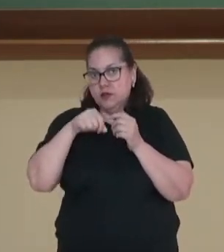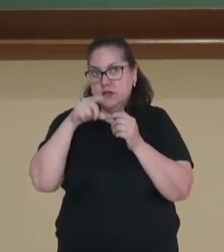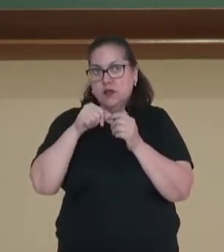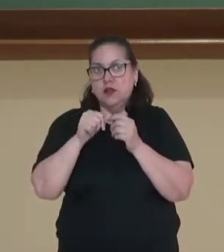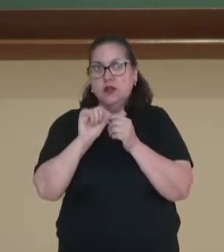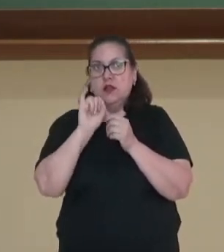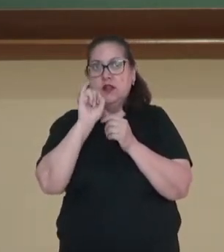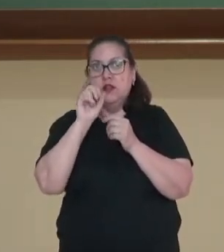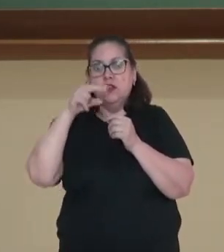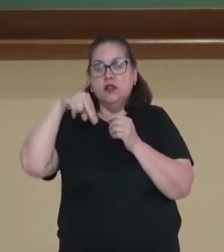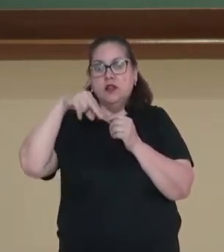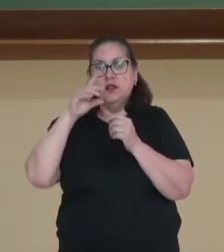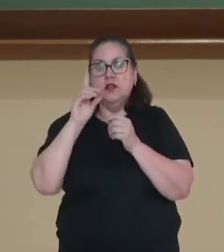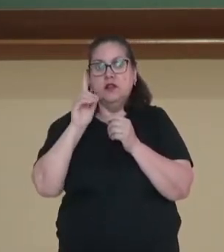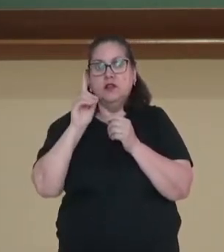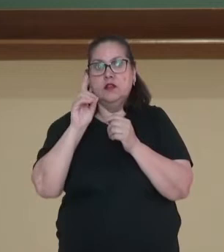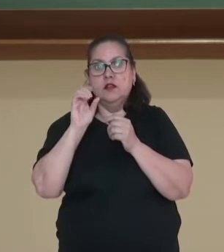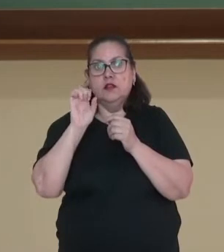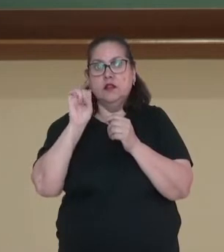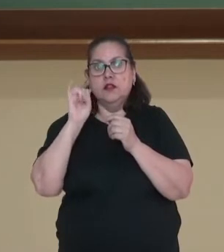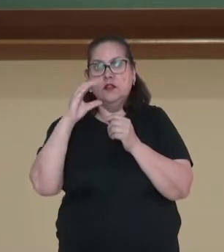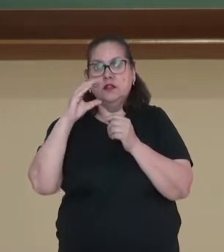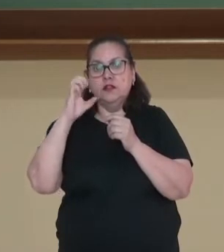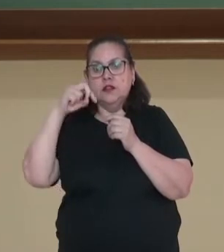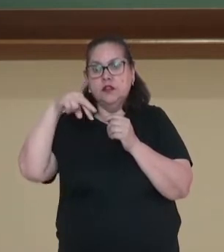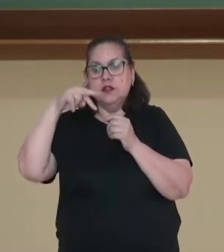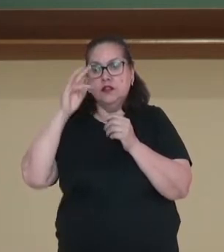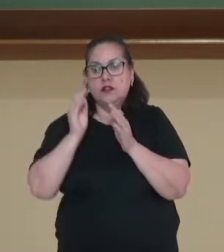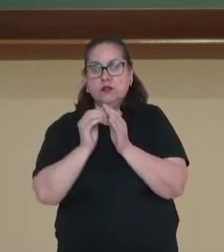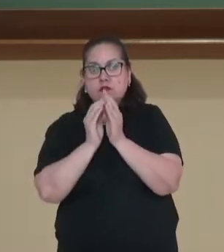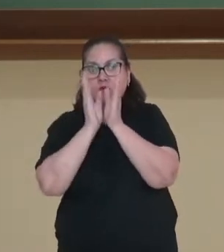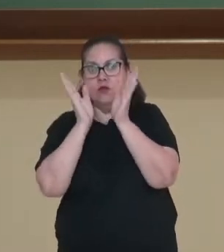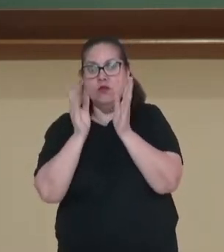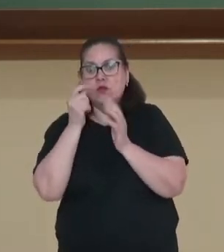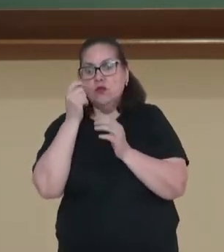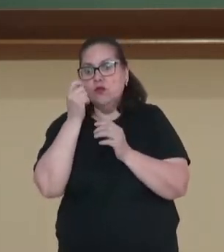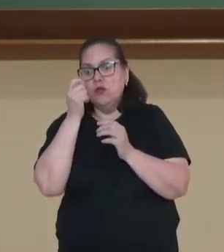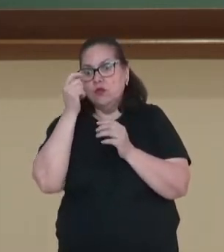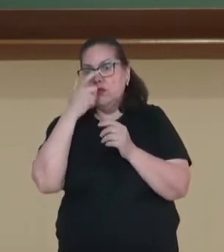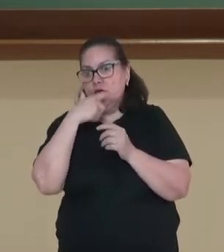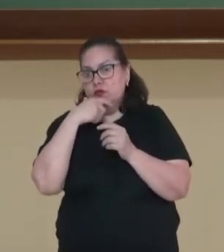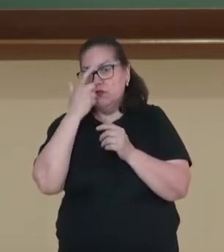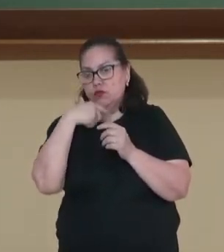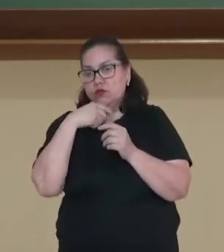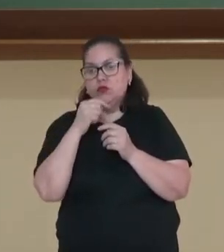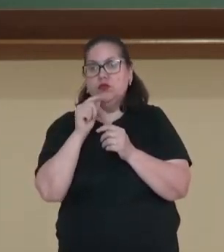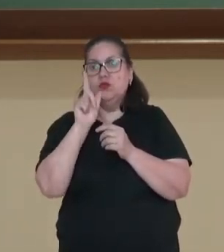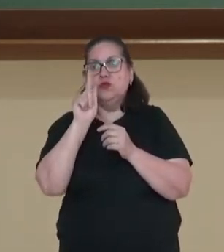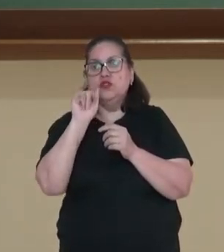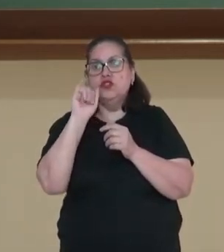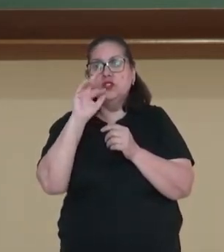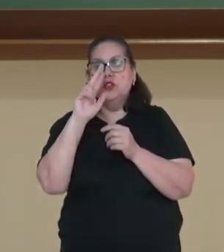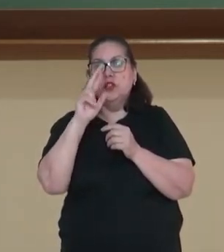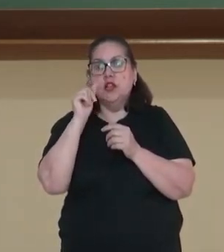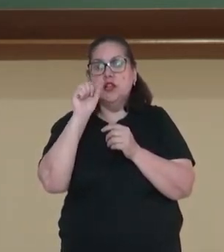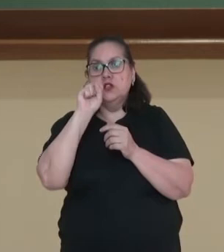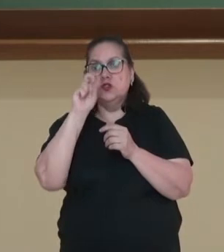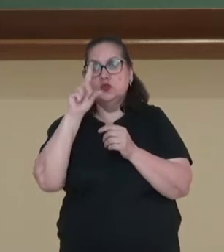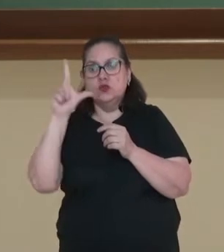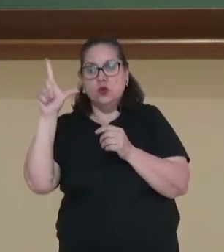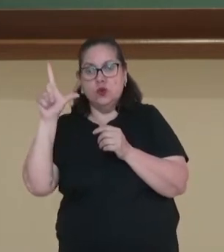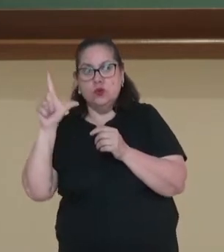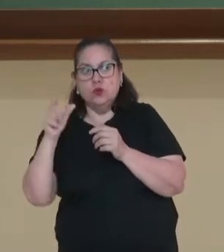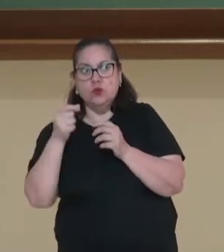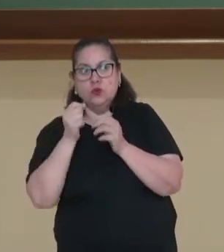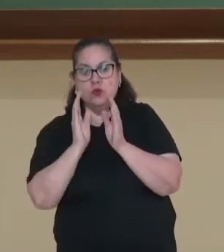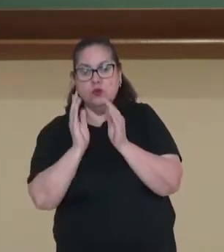de indeiscente, que ele não se abre. É o caso, por exemplo, do fruto do girassol, tá? A gente chama de semente, mas na